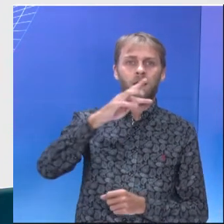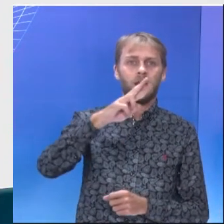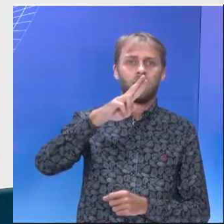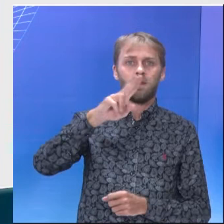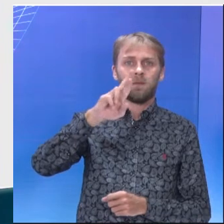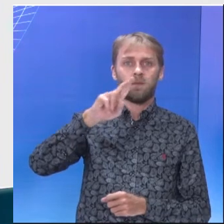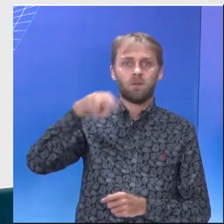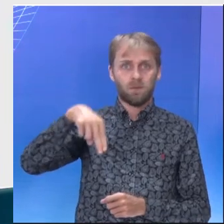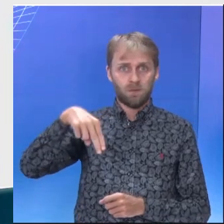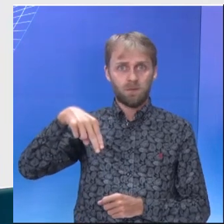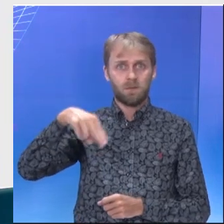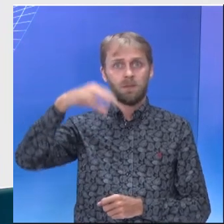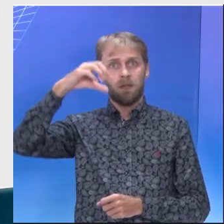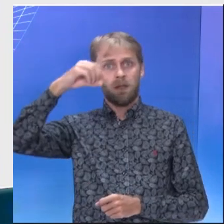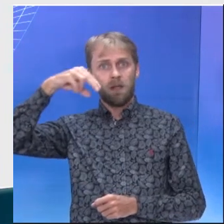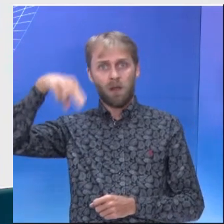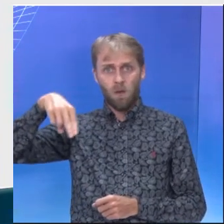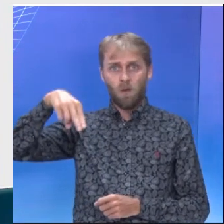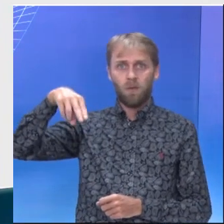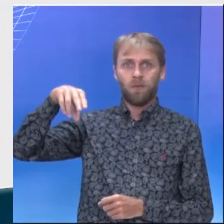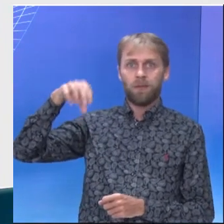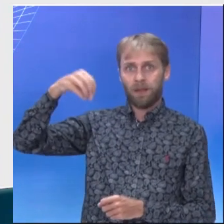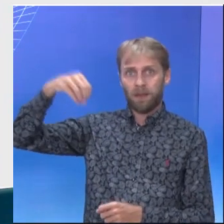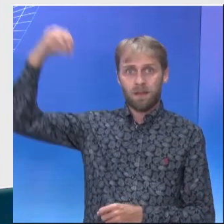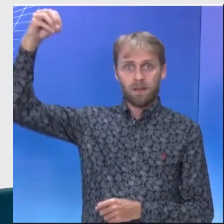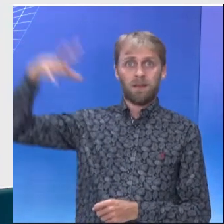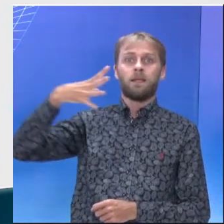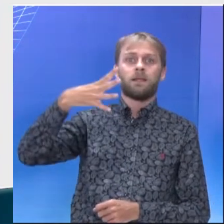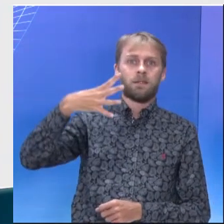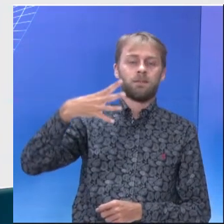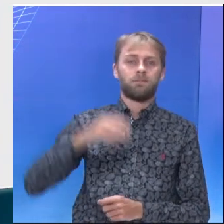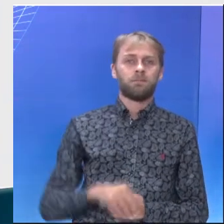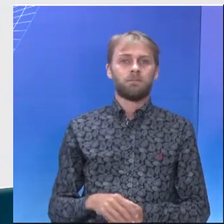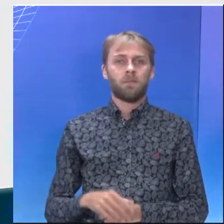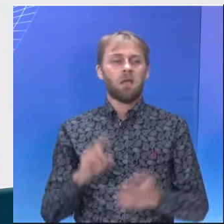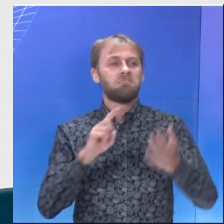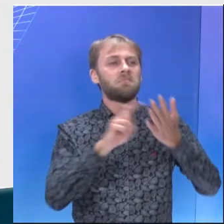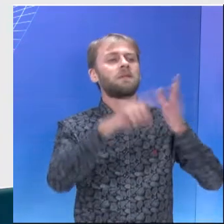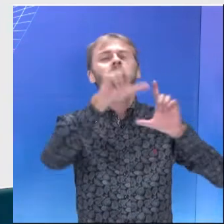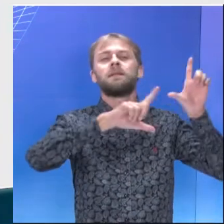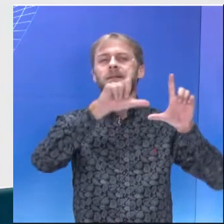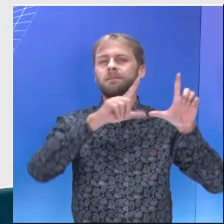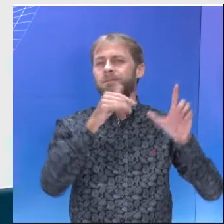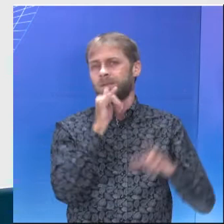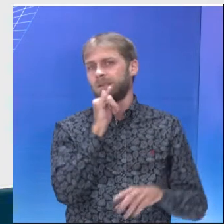ou desligue as luzes. Turn on, please, turn on the TV, liga a televisão, por favor.